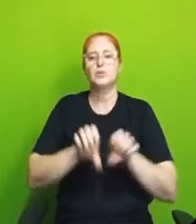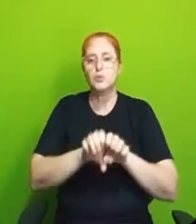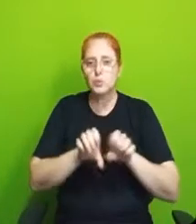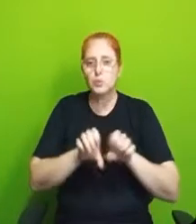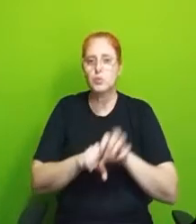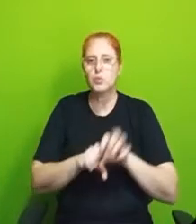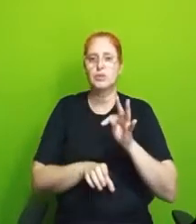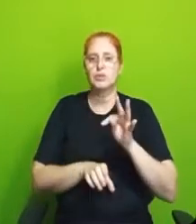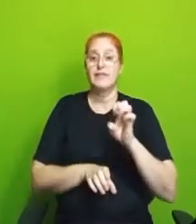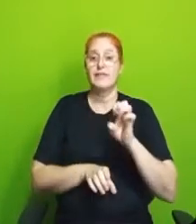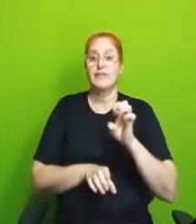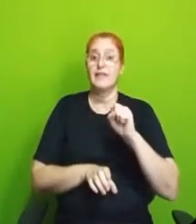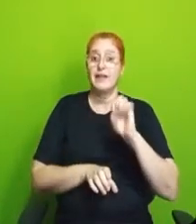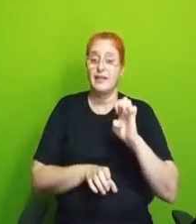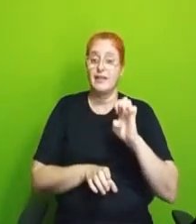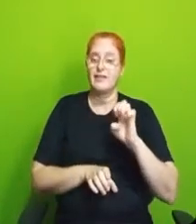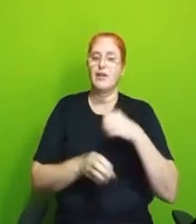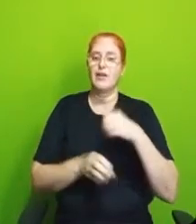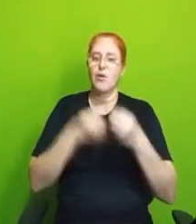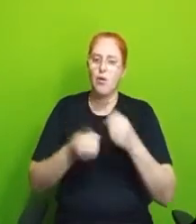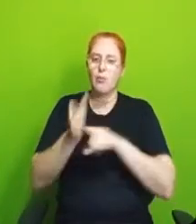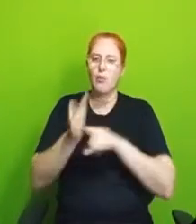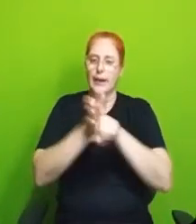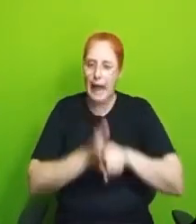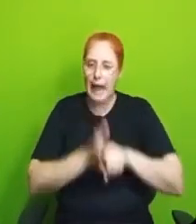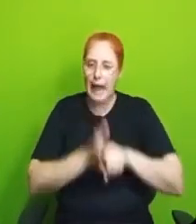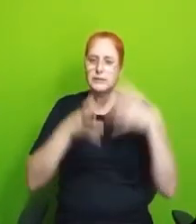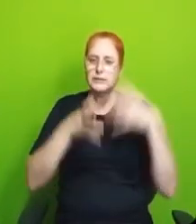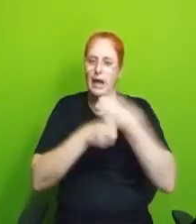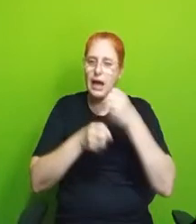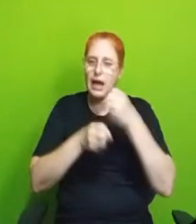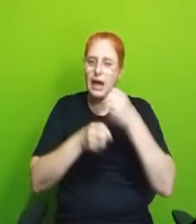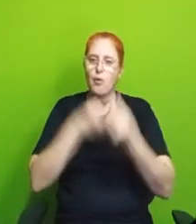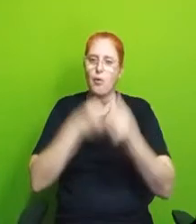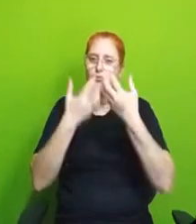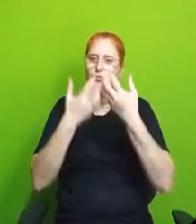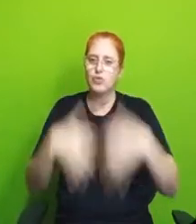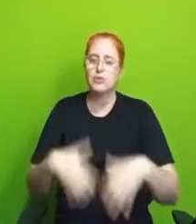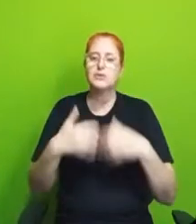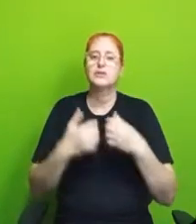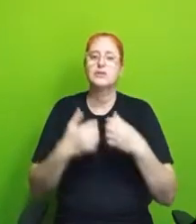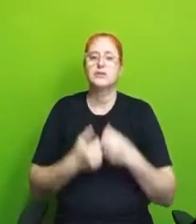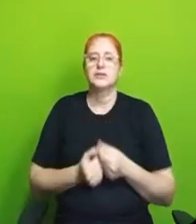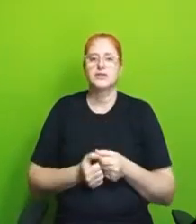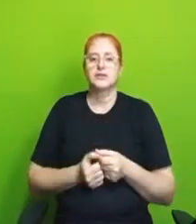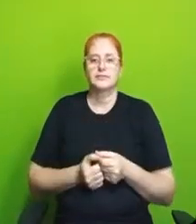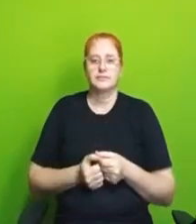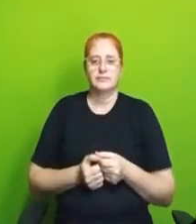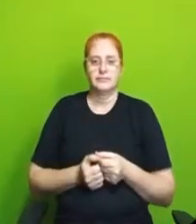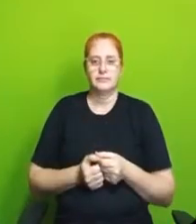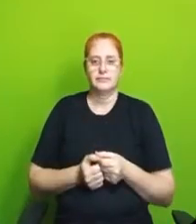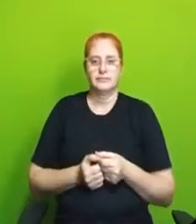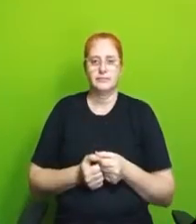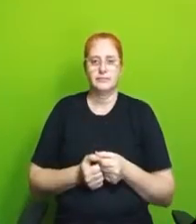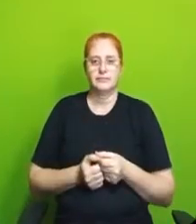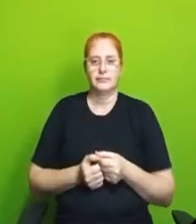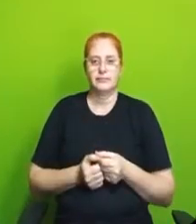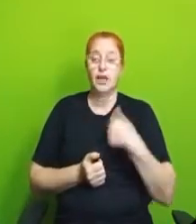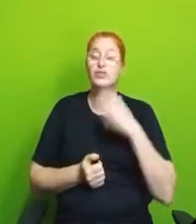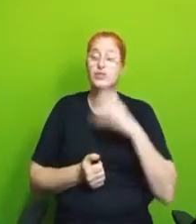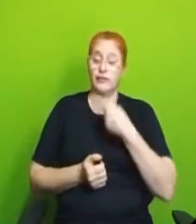analisou esses dados, como é que isso se deu no percurso da pesquisa. Então, uhum. Como eu falei, eu